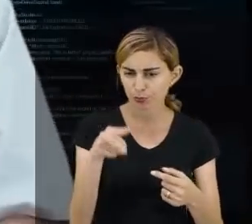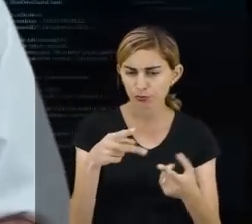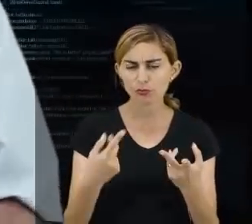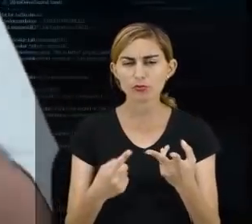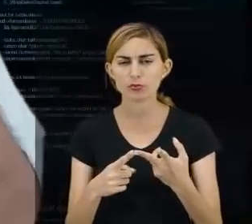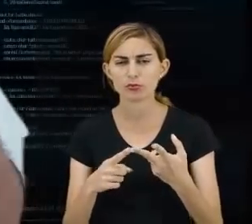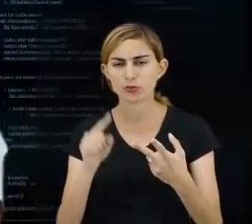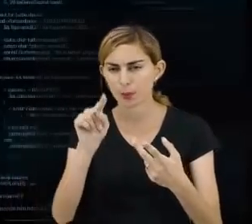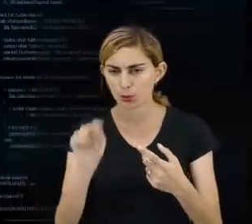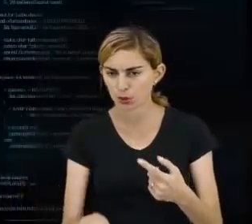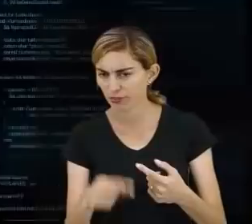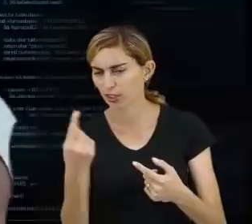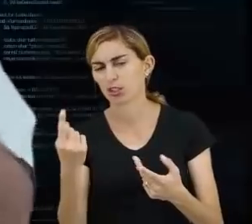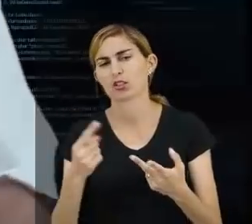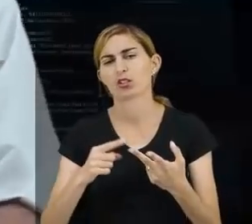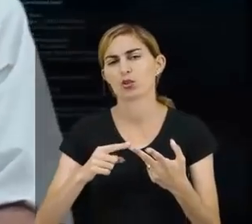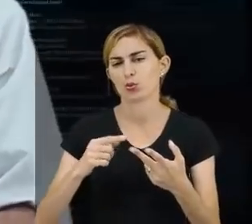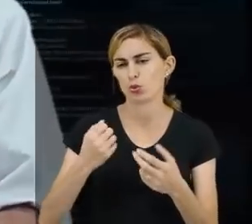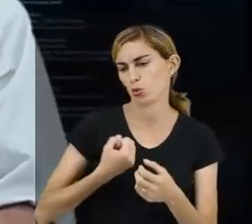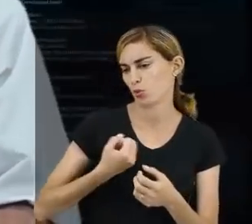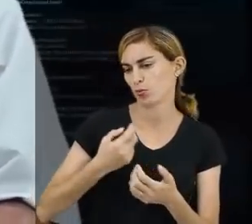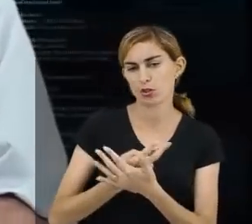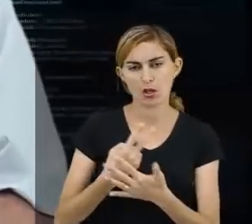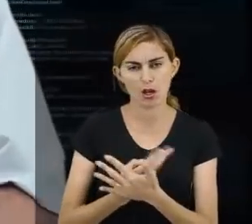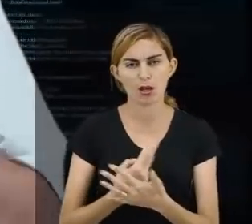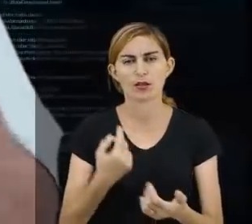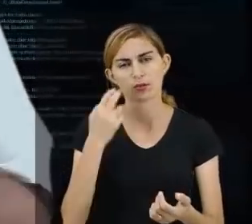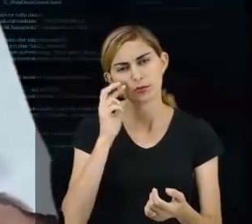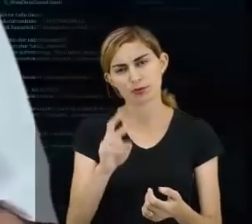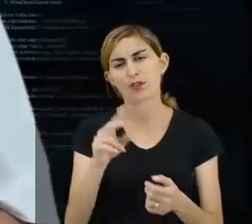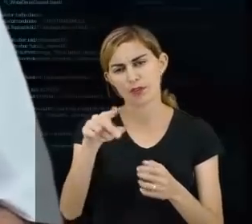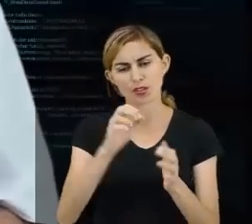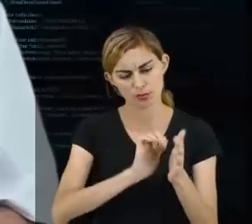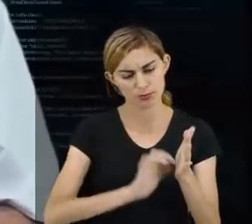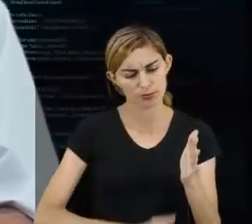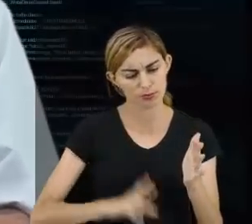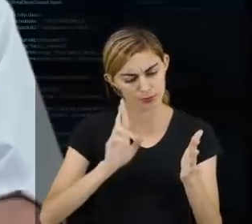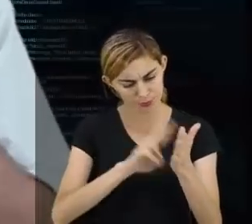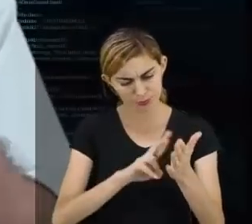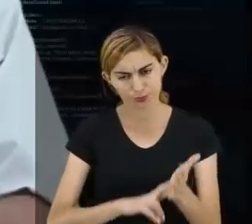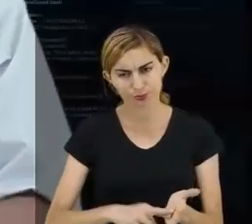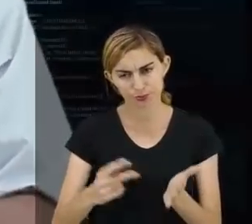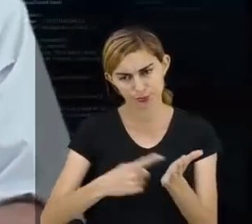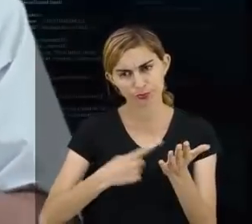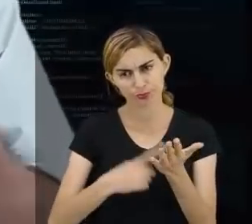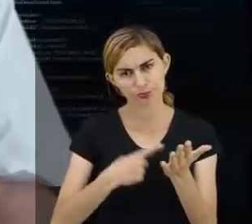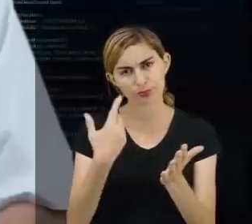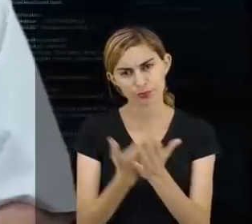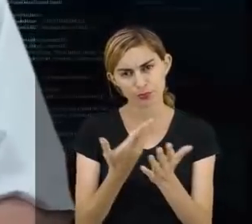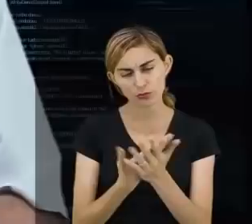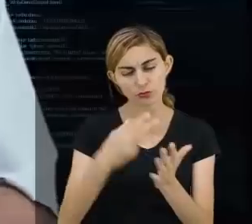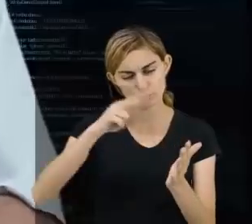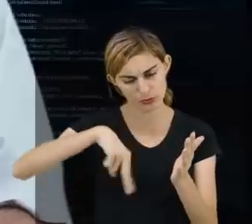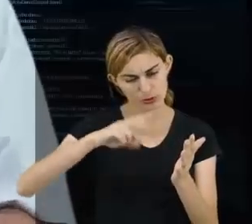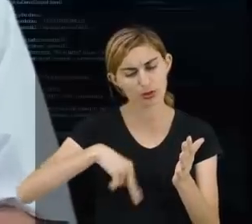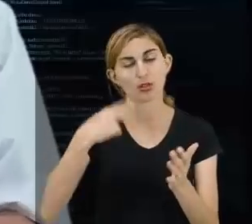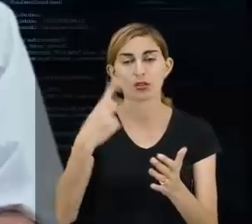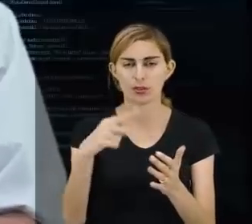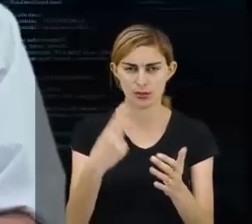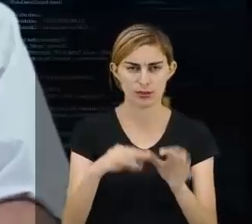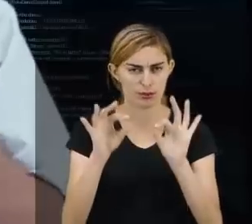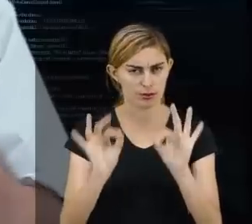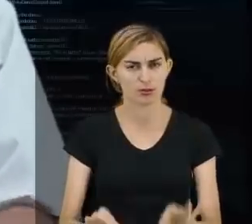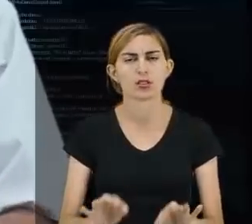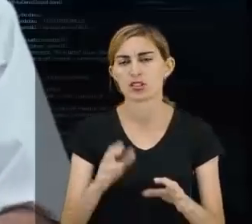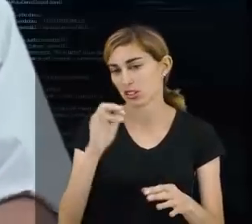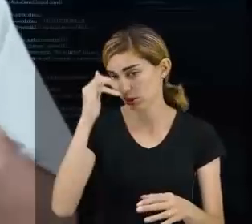você não esqueceu o ponto e vírgula, se você não colocou alguma numeração errada. Certo? Faça o exercício do caderno de estudo, leia ele,